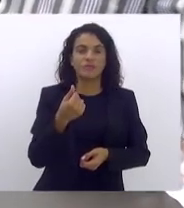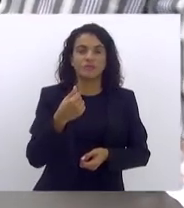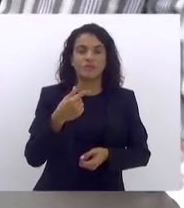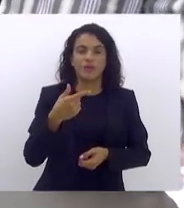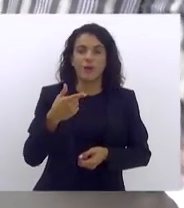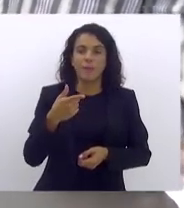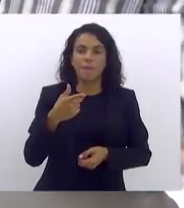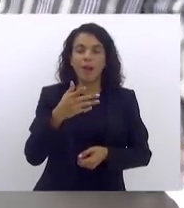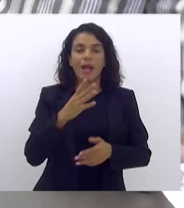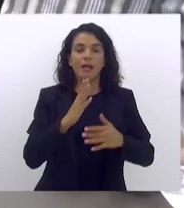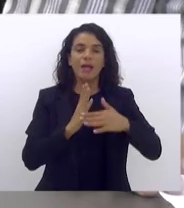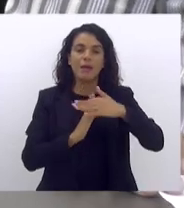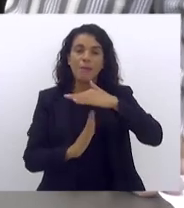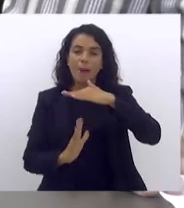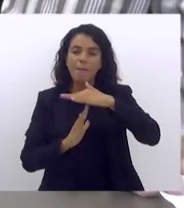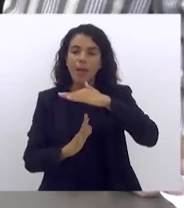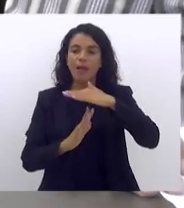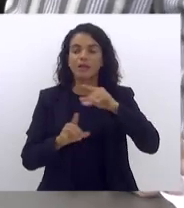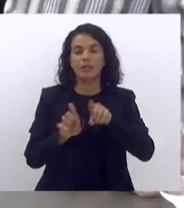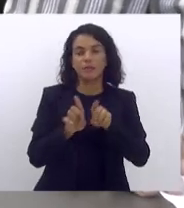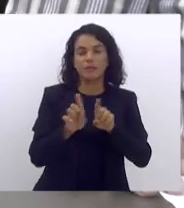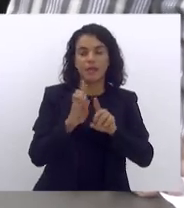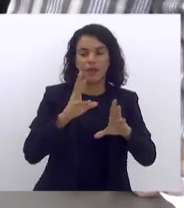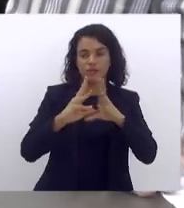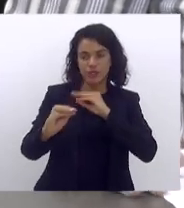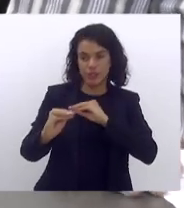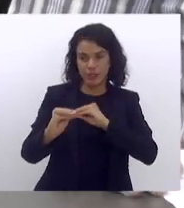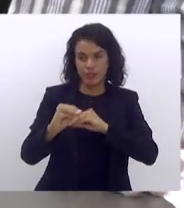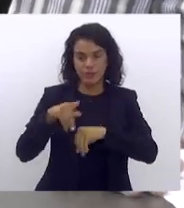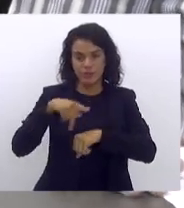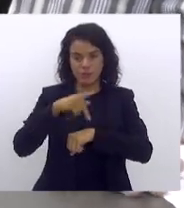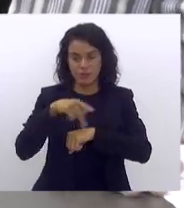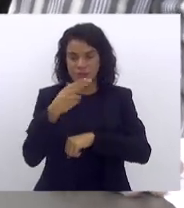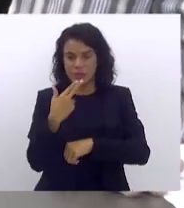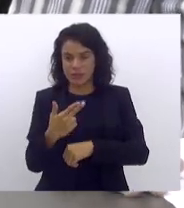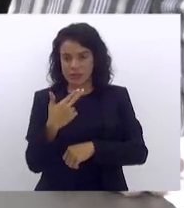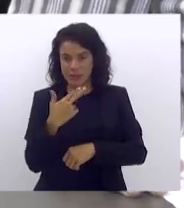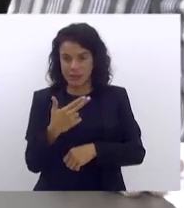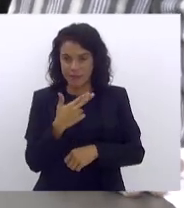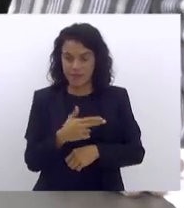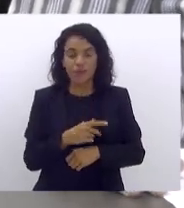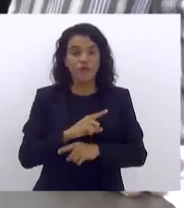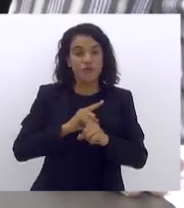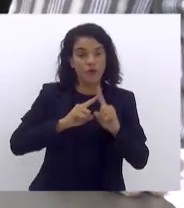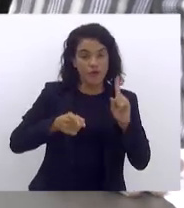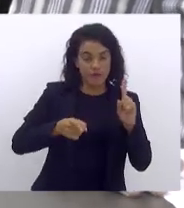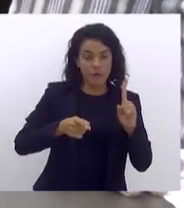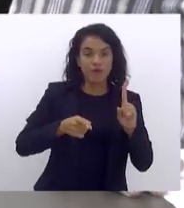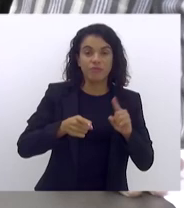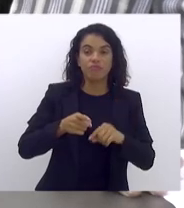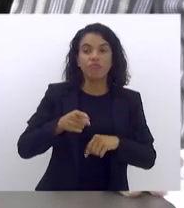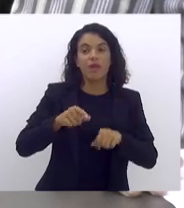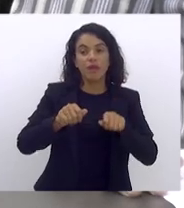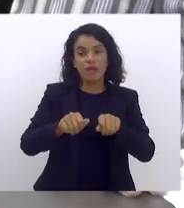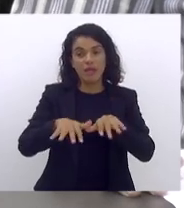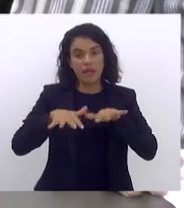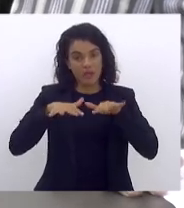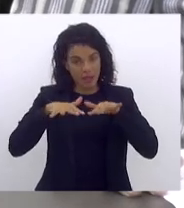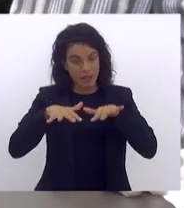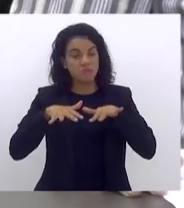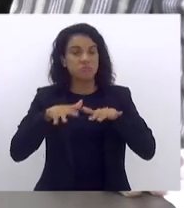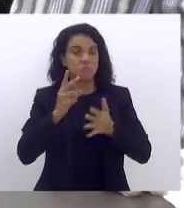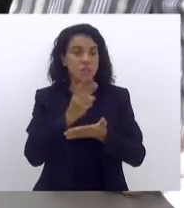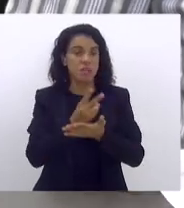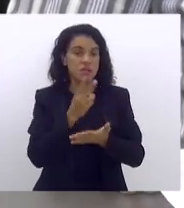para refugiados, etc., etc. Muito bem. Foi vetado e a Assembleia manteve o veto. Então,